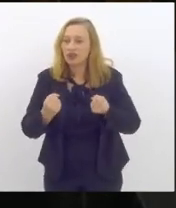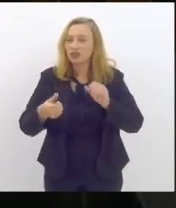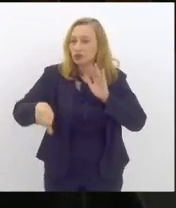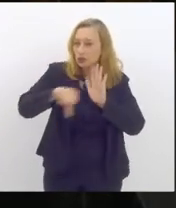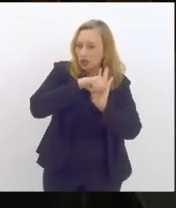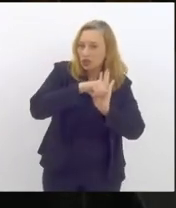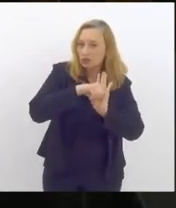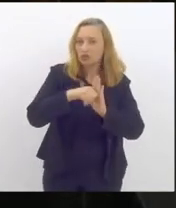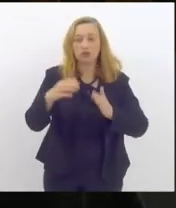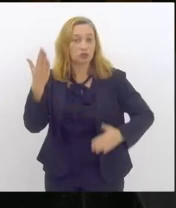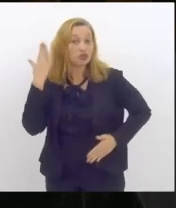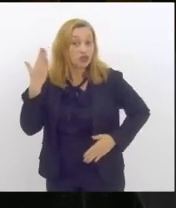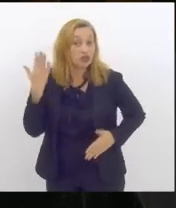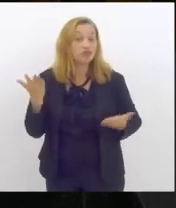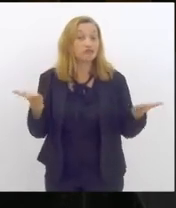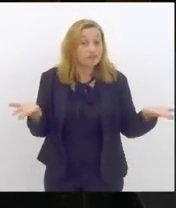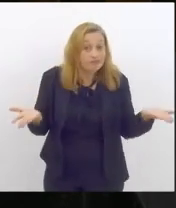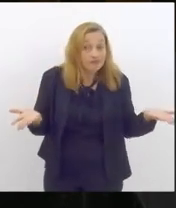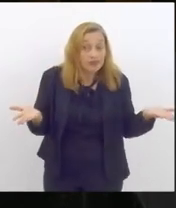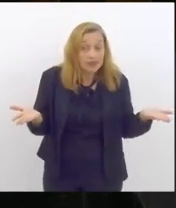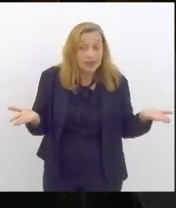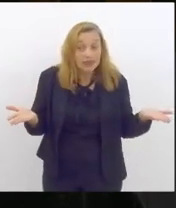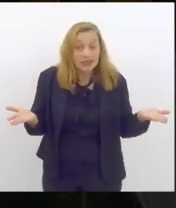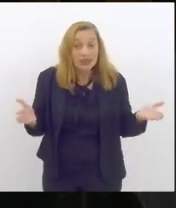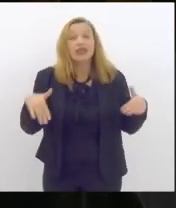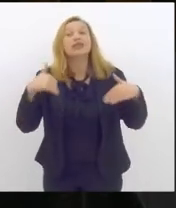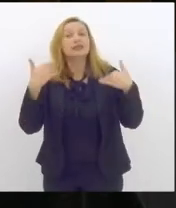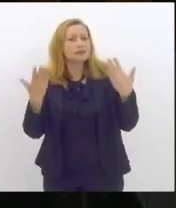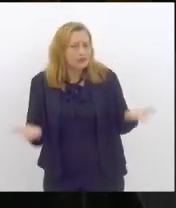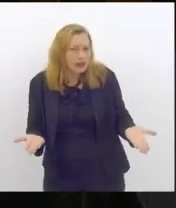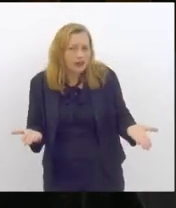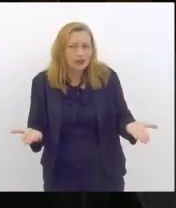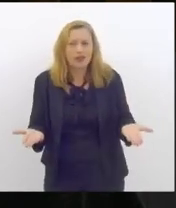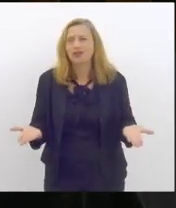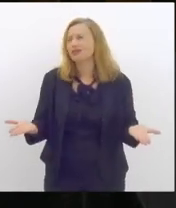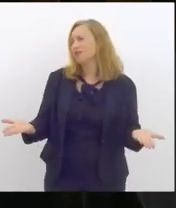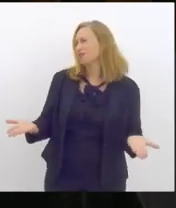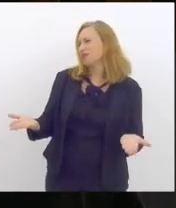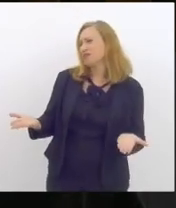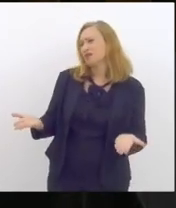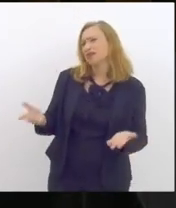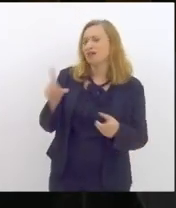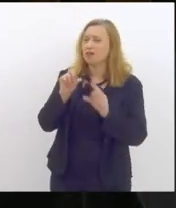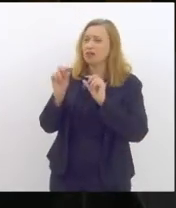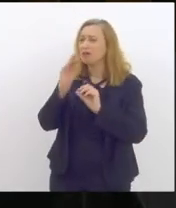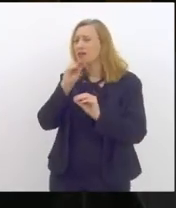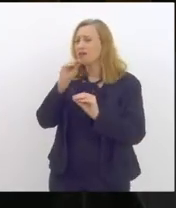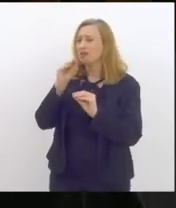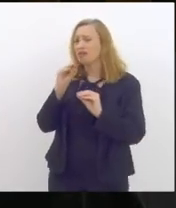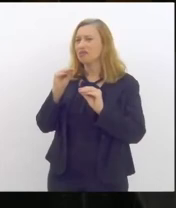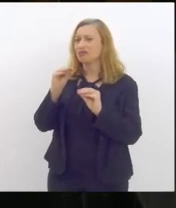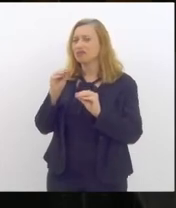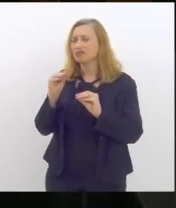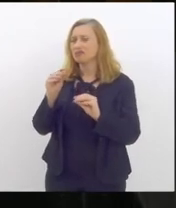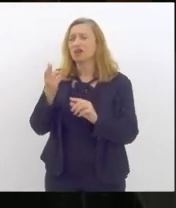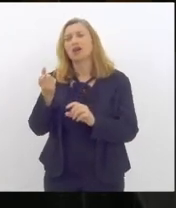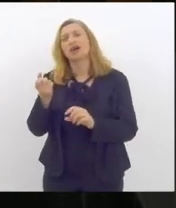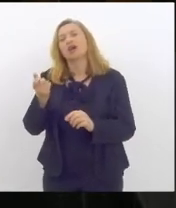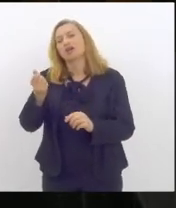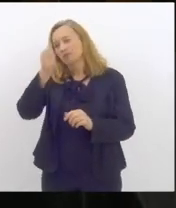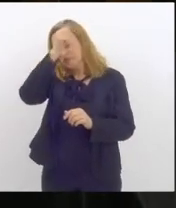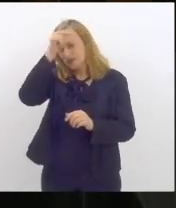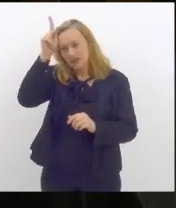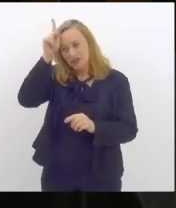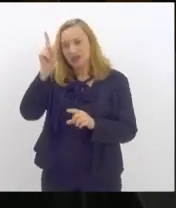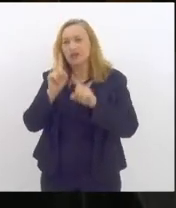defende os marginais então meça não me meta com sua régua ex-prefeito Tinho de uma esquina de